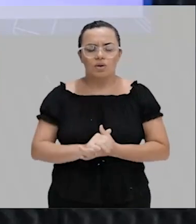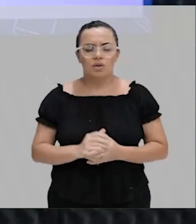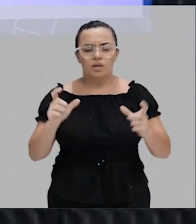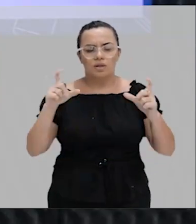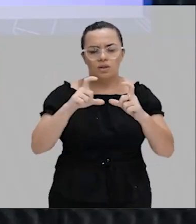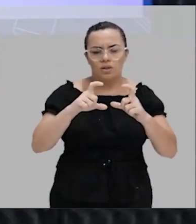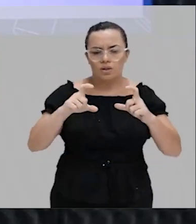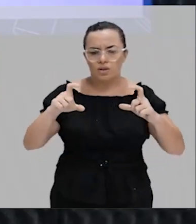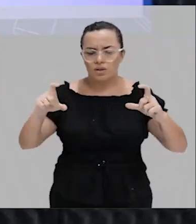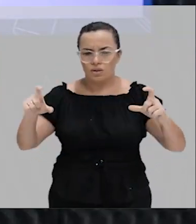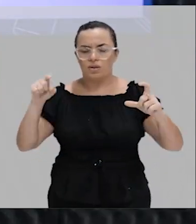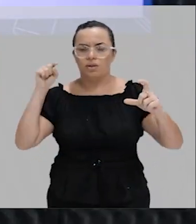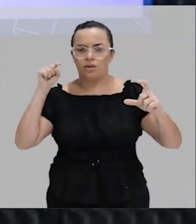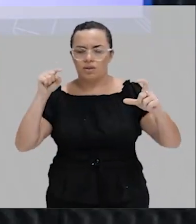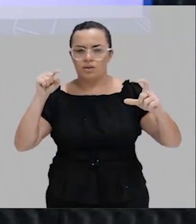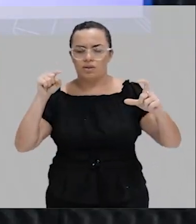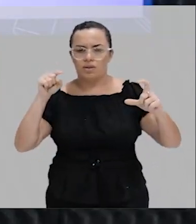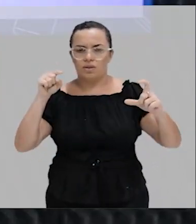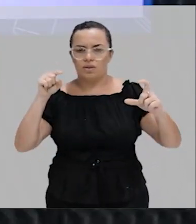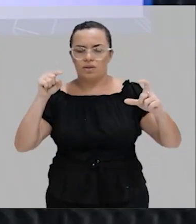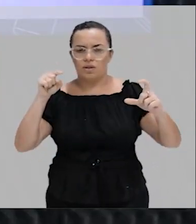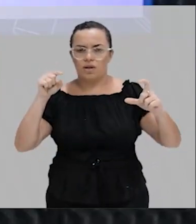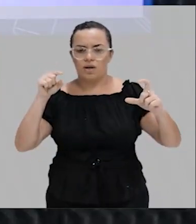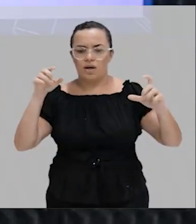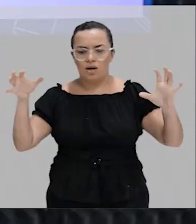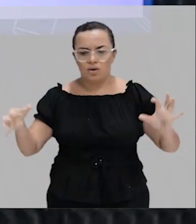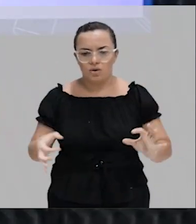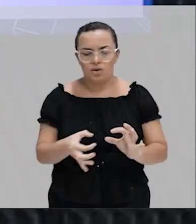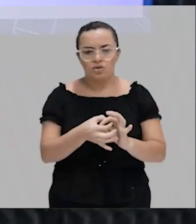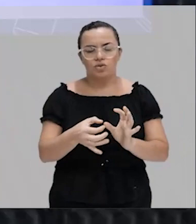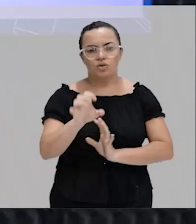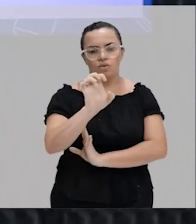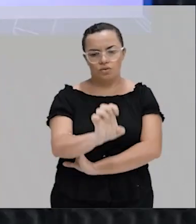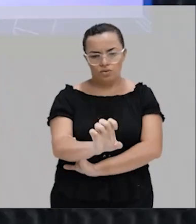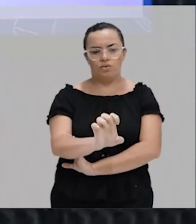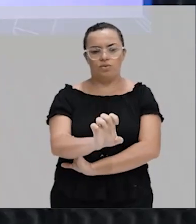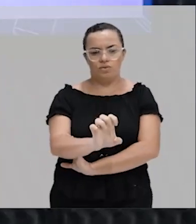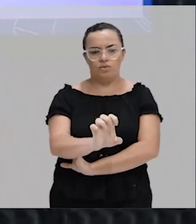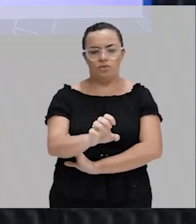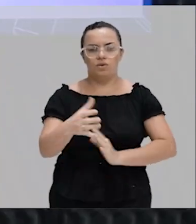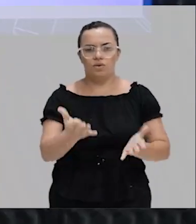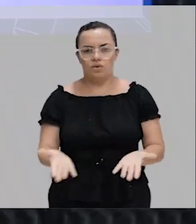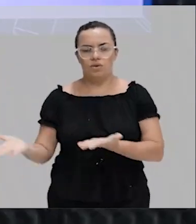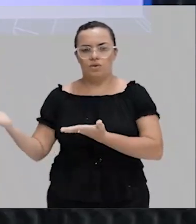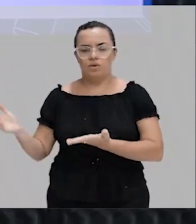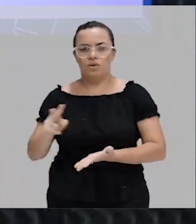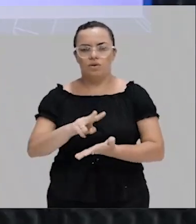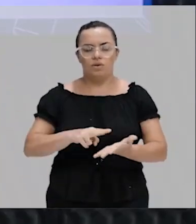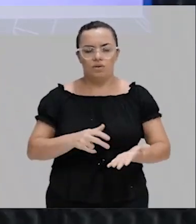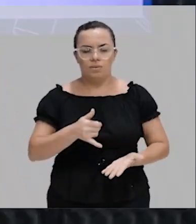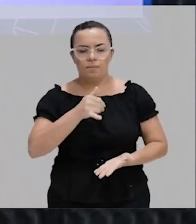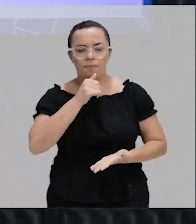i, ligando-os, né? A couve-flor, as couve-flores. Essa verdura é couve